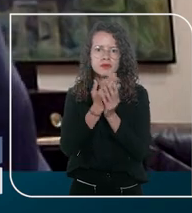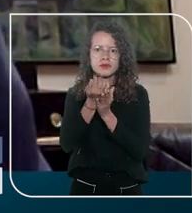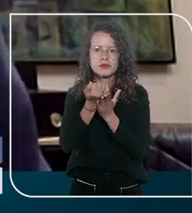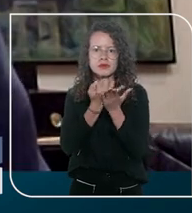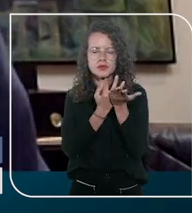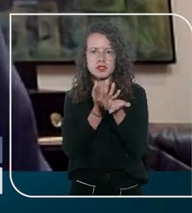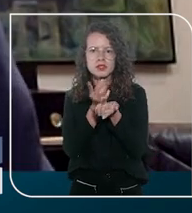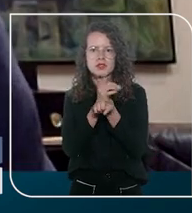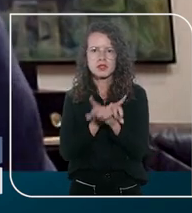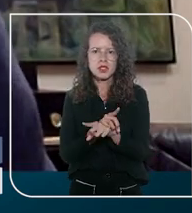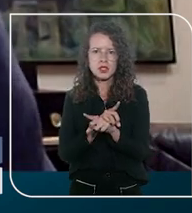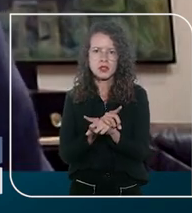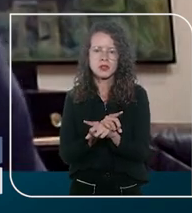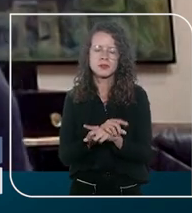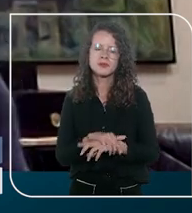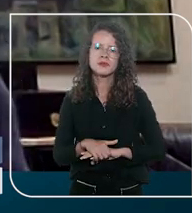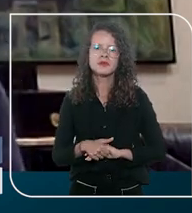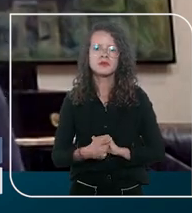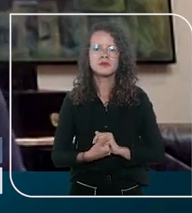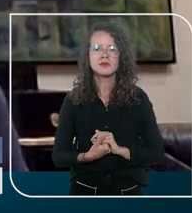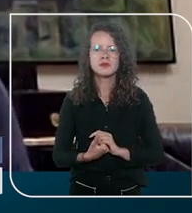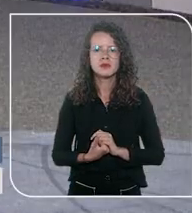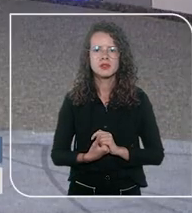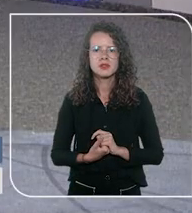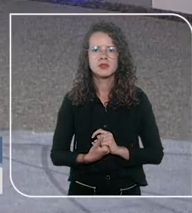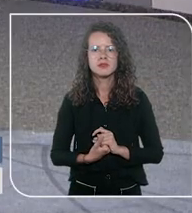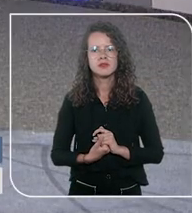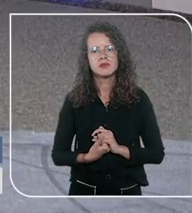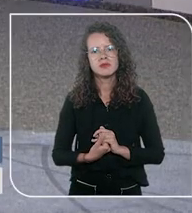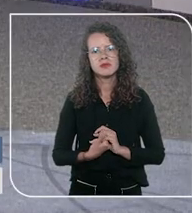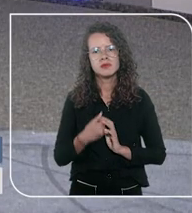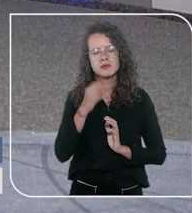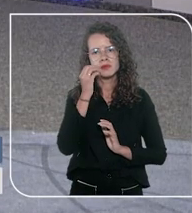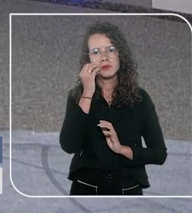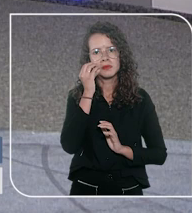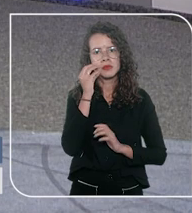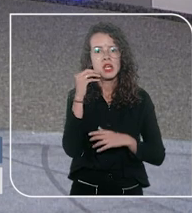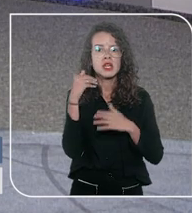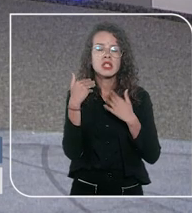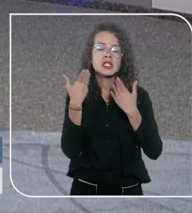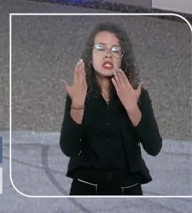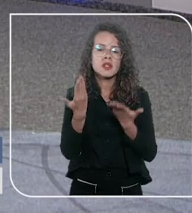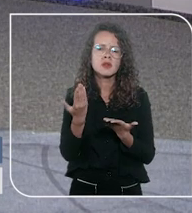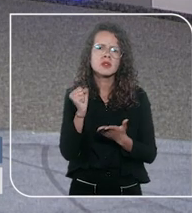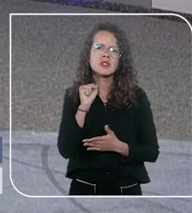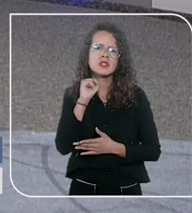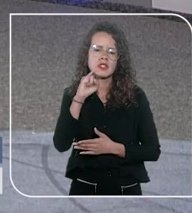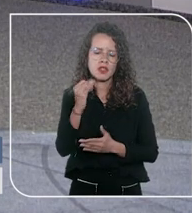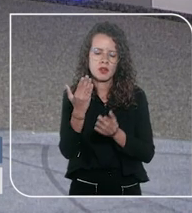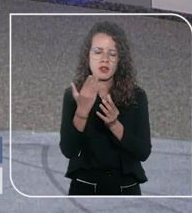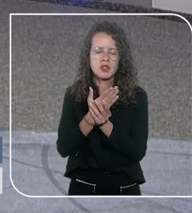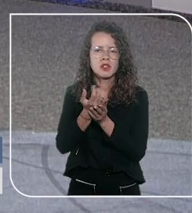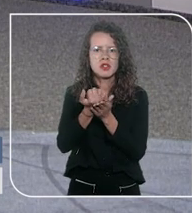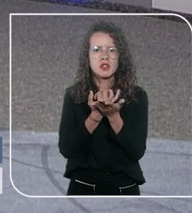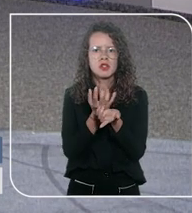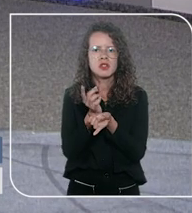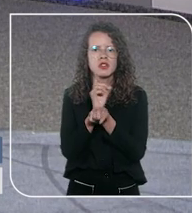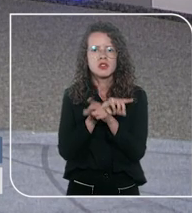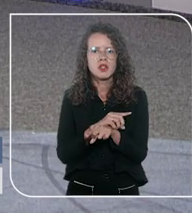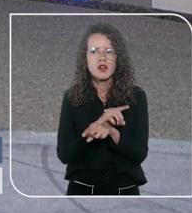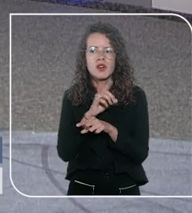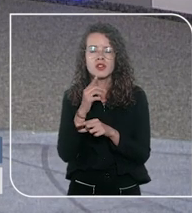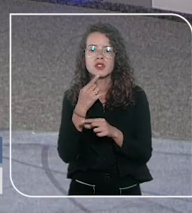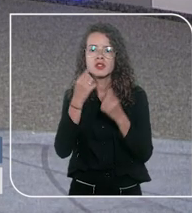de demonstração da divergência. Doutor Maurício, e no caso dos embargos de divergência versarem sobre